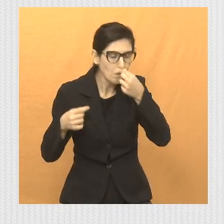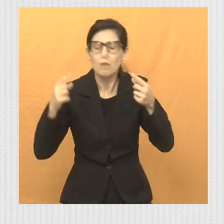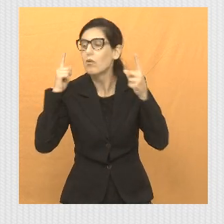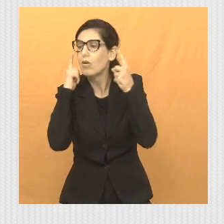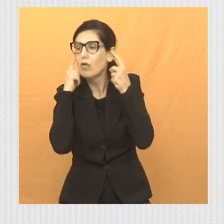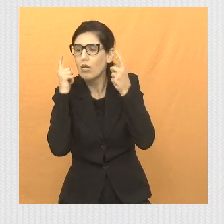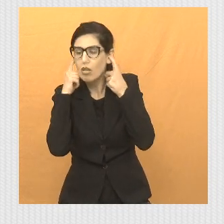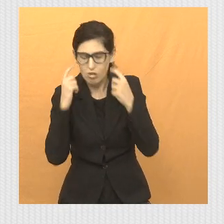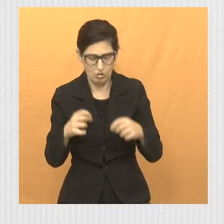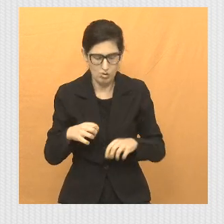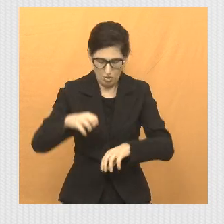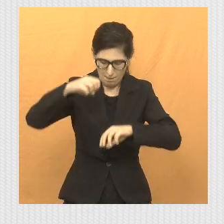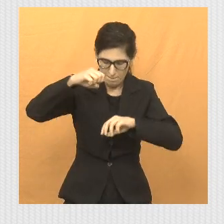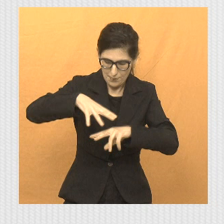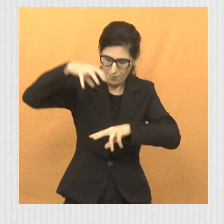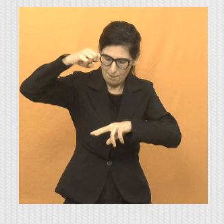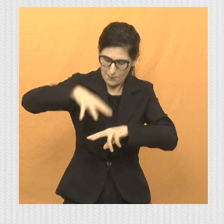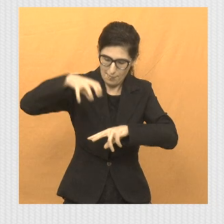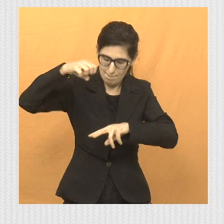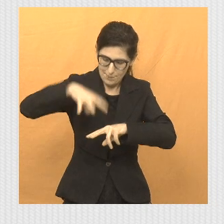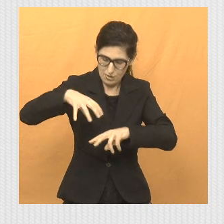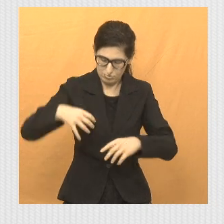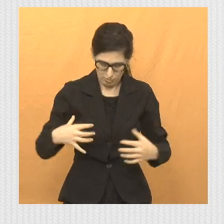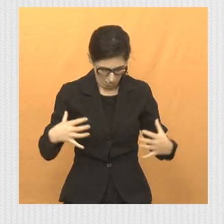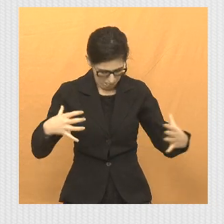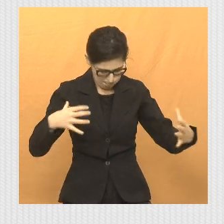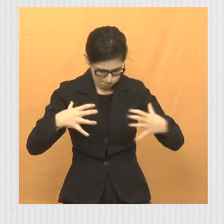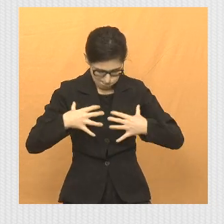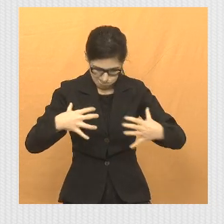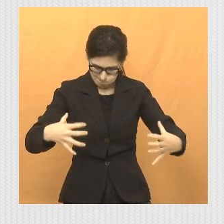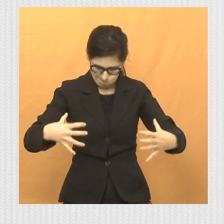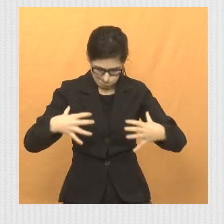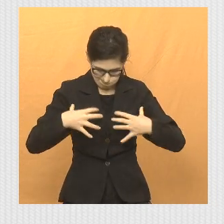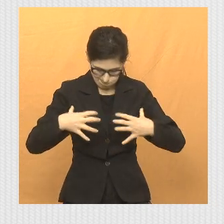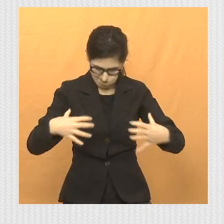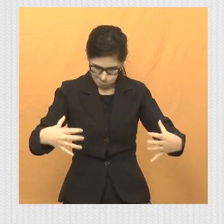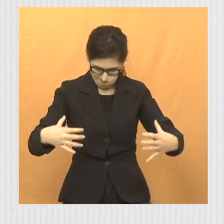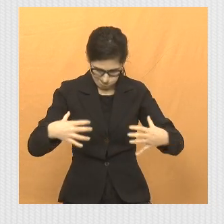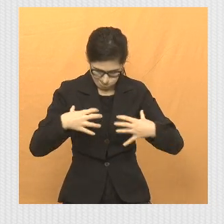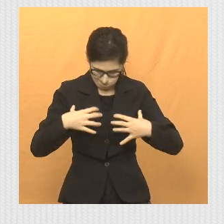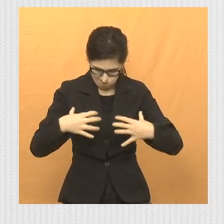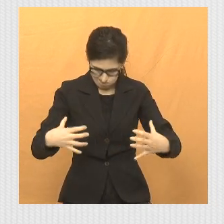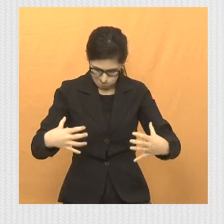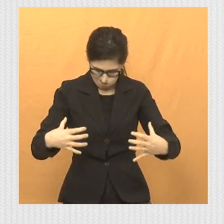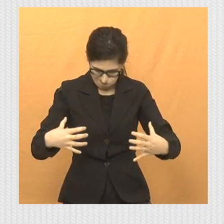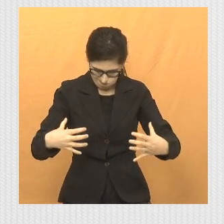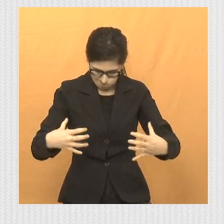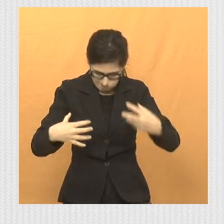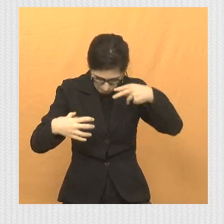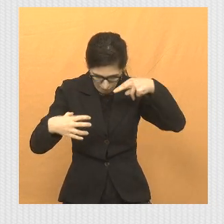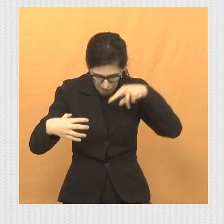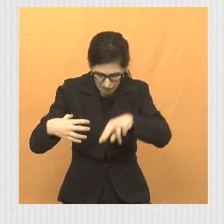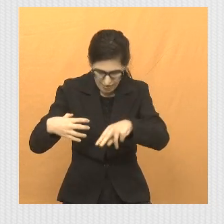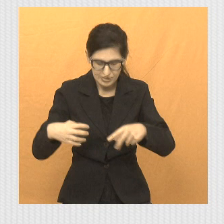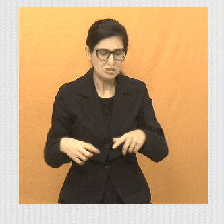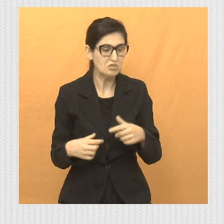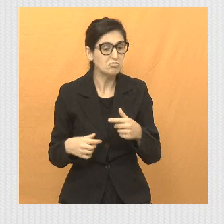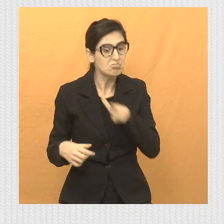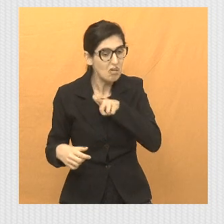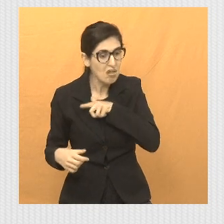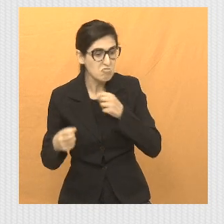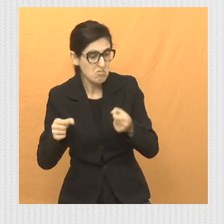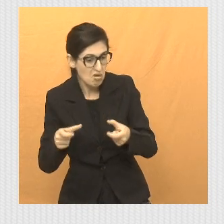nasofibroscopia, raio-x, mamografia, ultrassom, alguns tipos como abdômen total